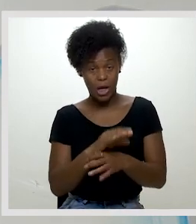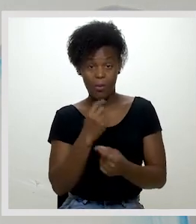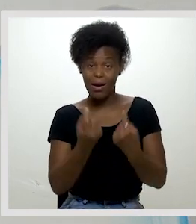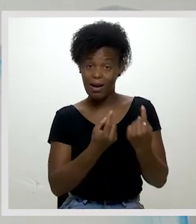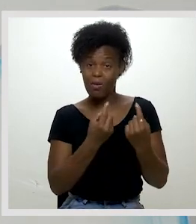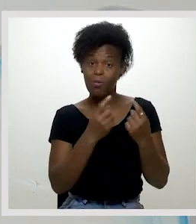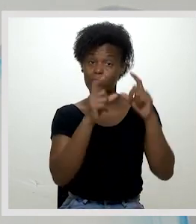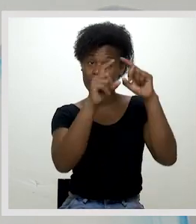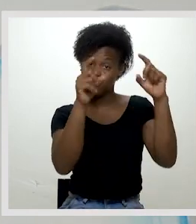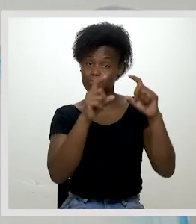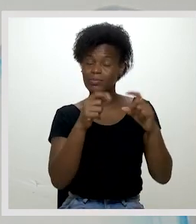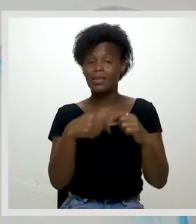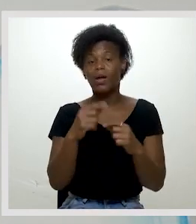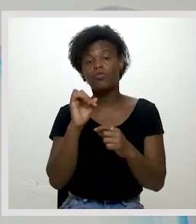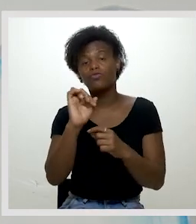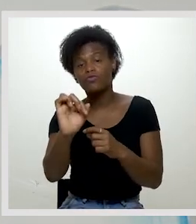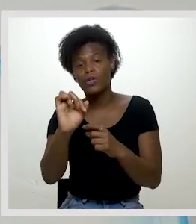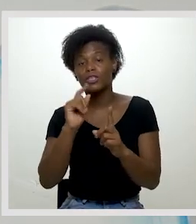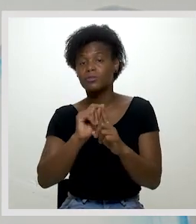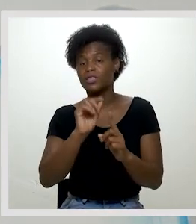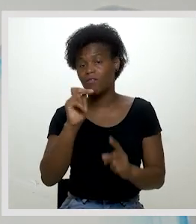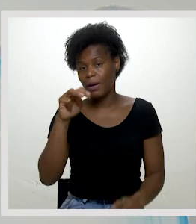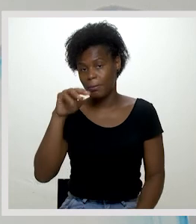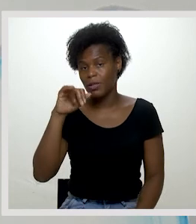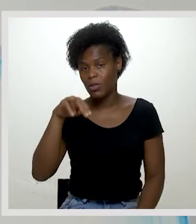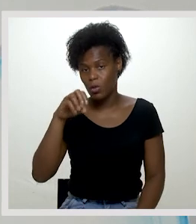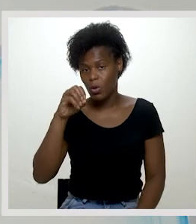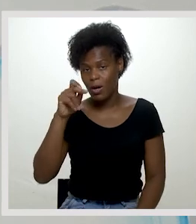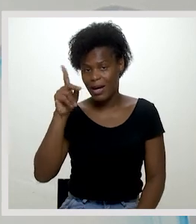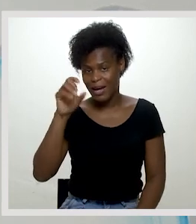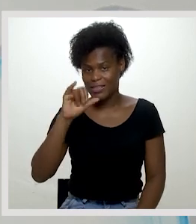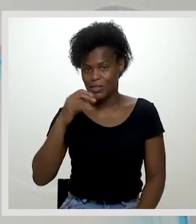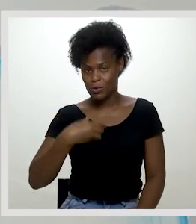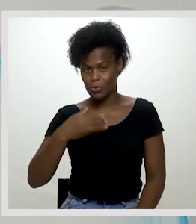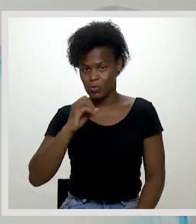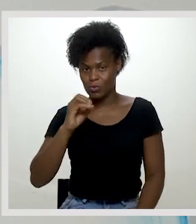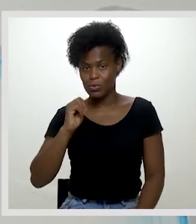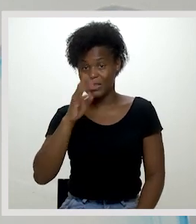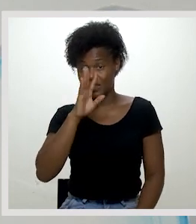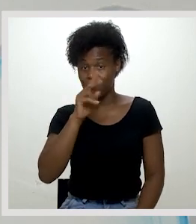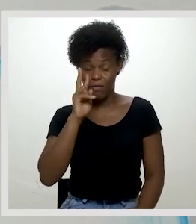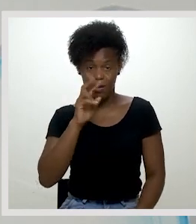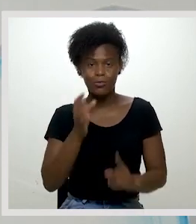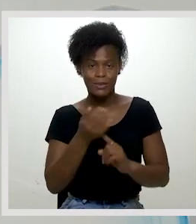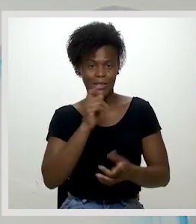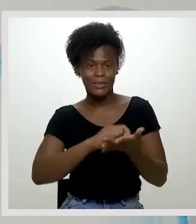um tipo de aminoácido. Ao ver isso, conseguirão, de certeza, resolver o vosso exercício.